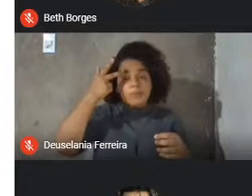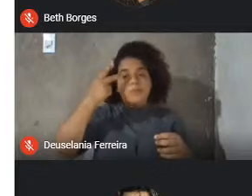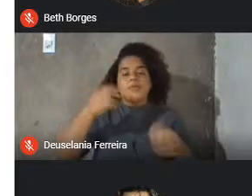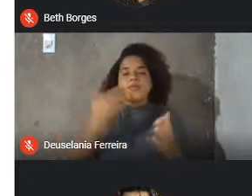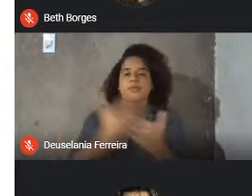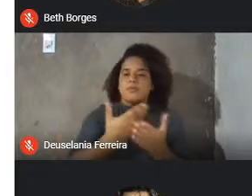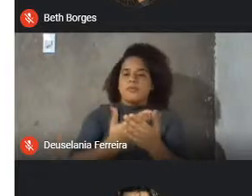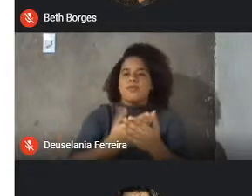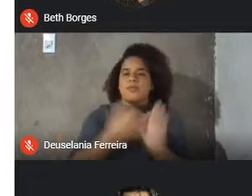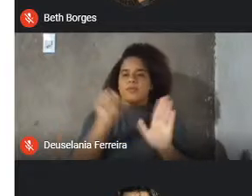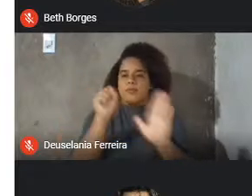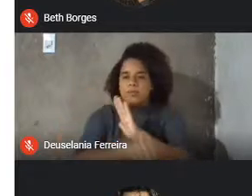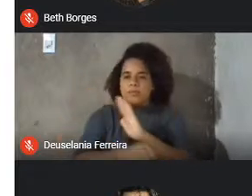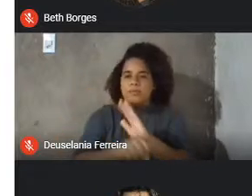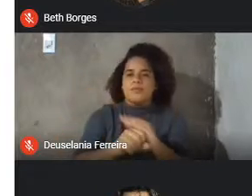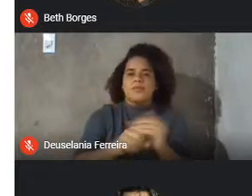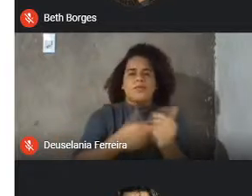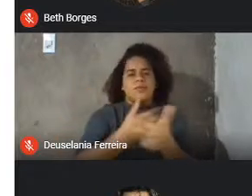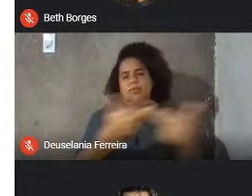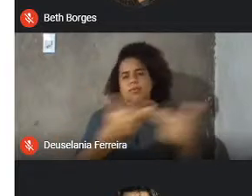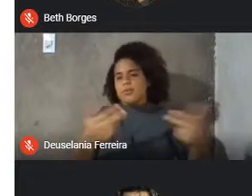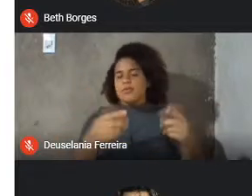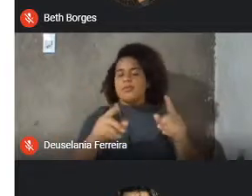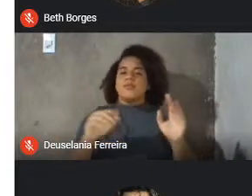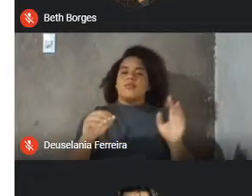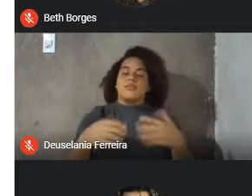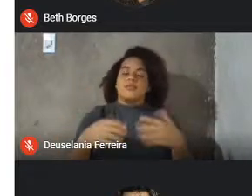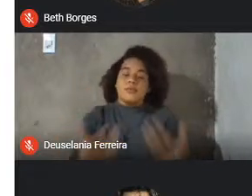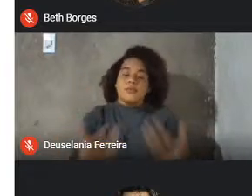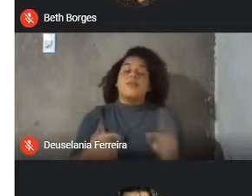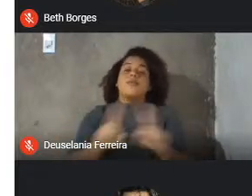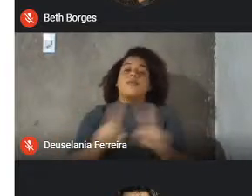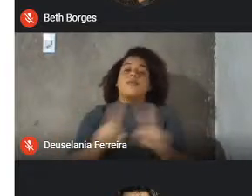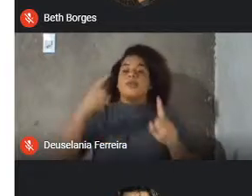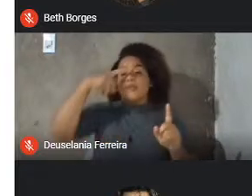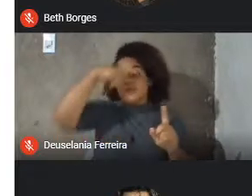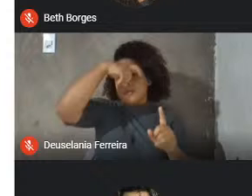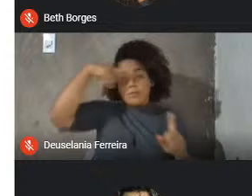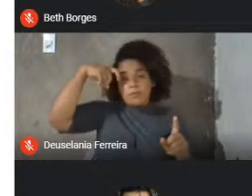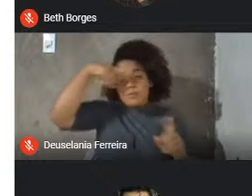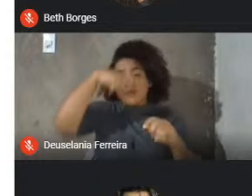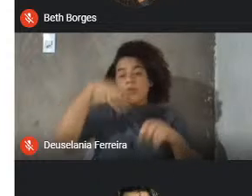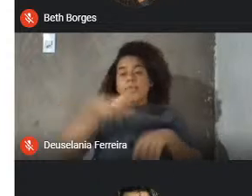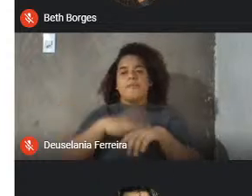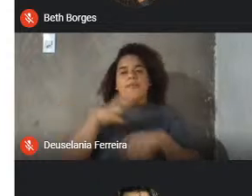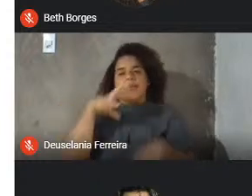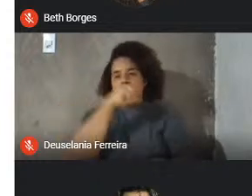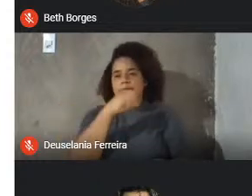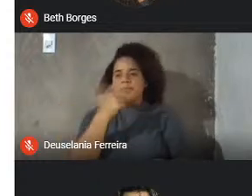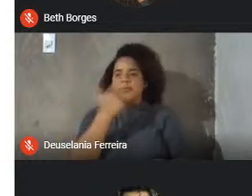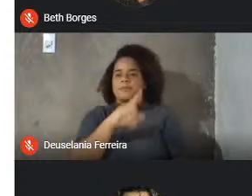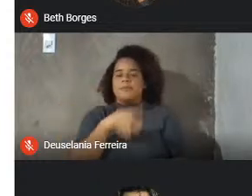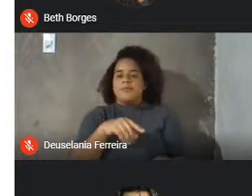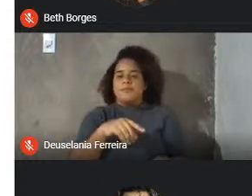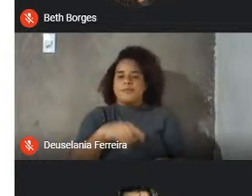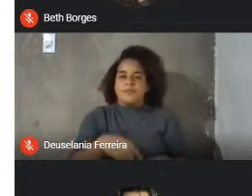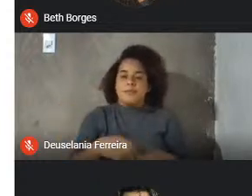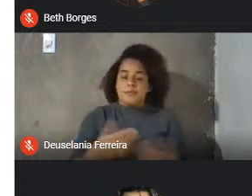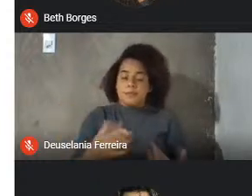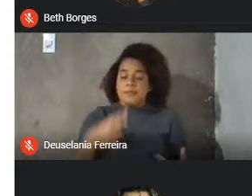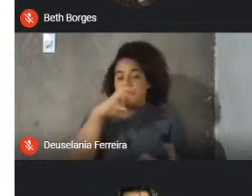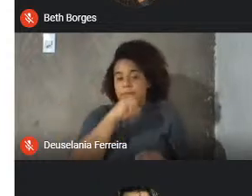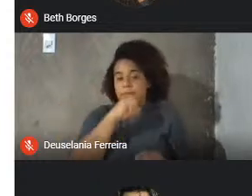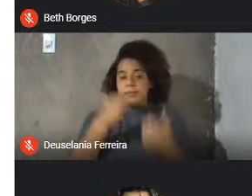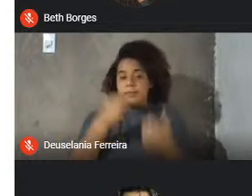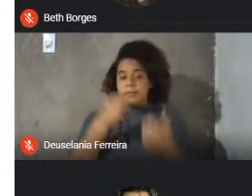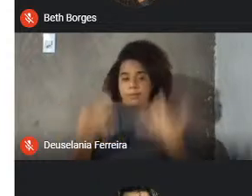concurso, entre outros, e assim vai. E com a hipnose tudo isso se torna bem mais rápido, tá? De uma maneira bem rapidinha, só para